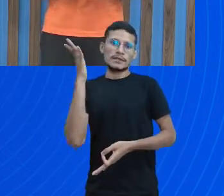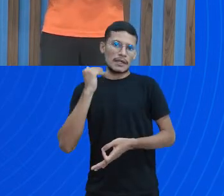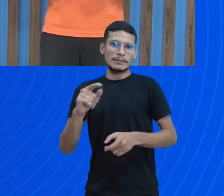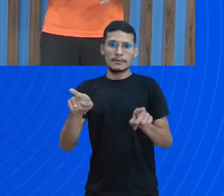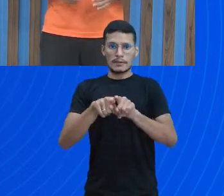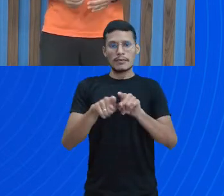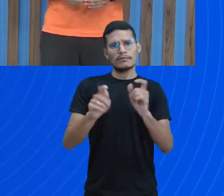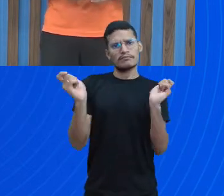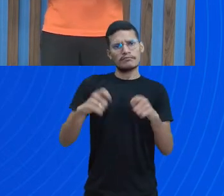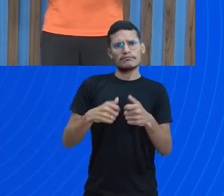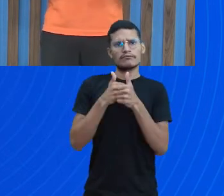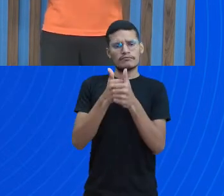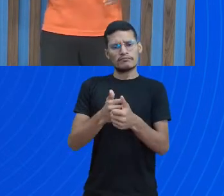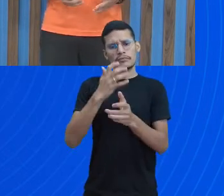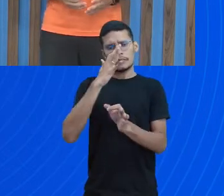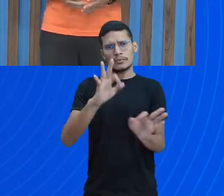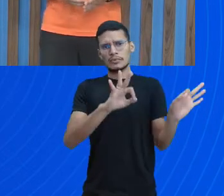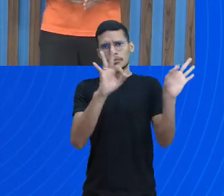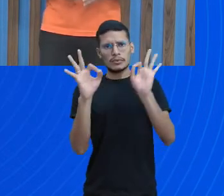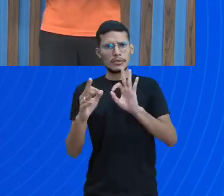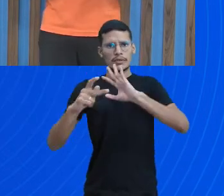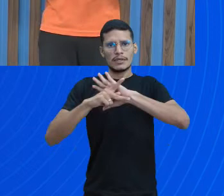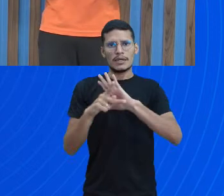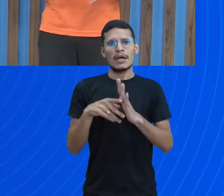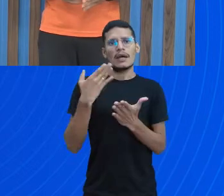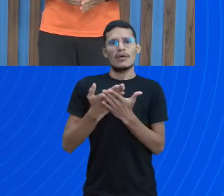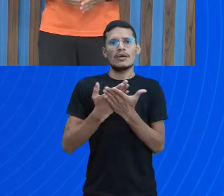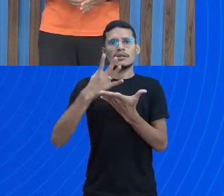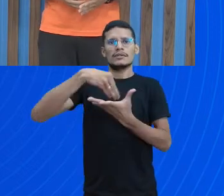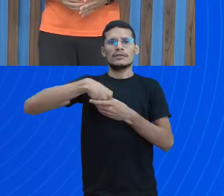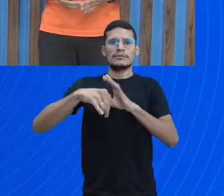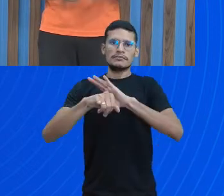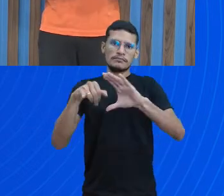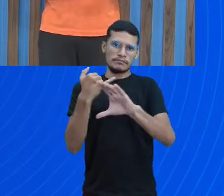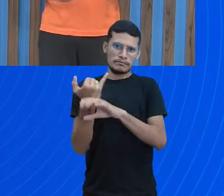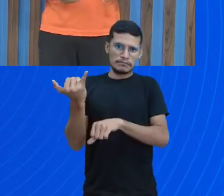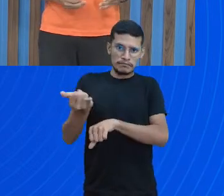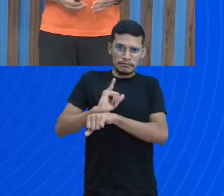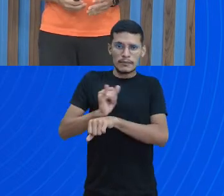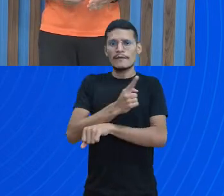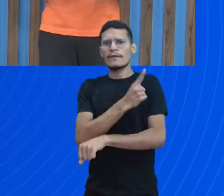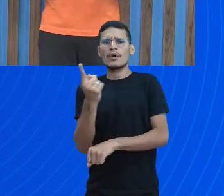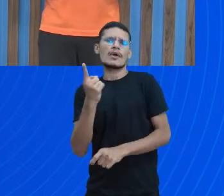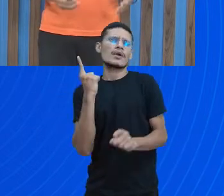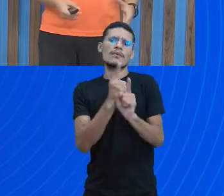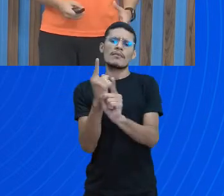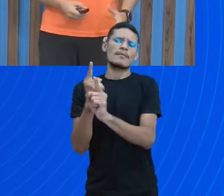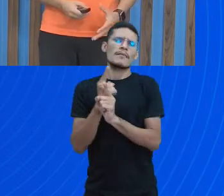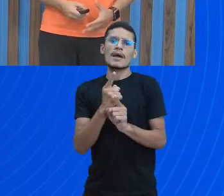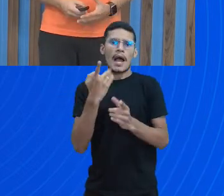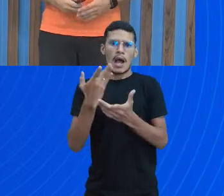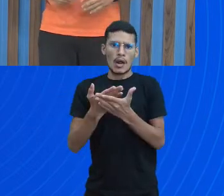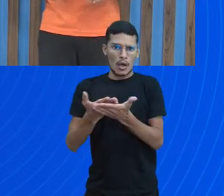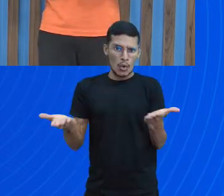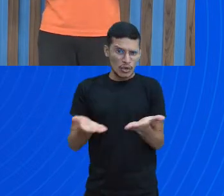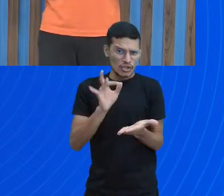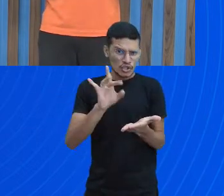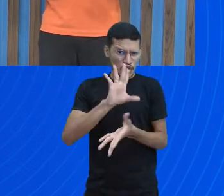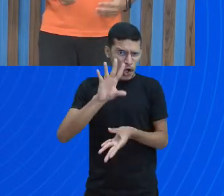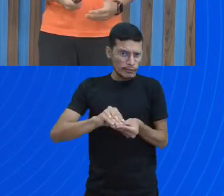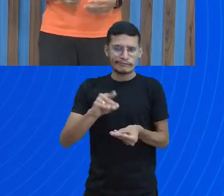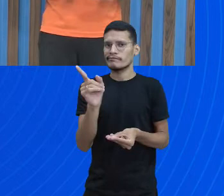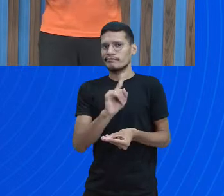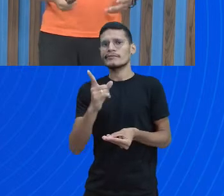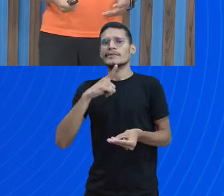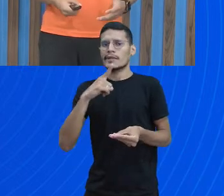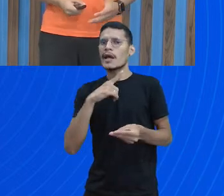pode acompanhar a nossa aula através do nosso canal no YouTube, certo? Lá você encontra não só essa aula, não só as